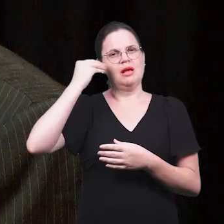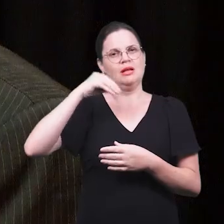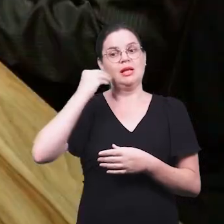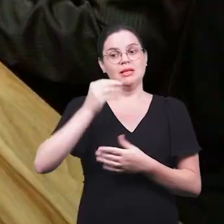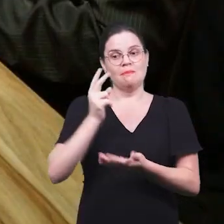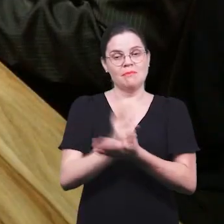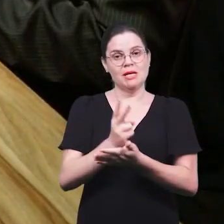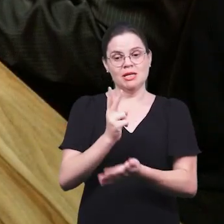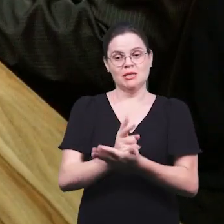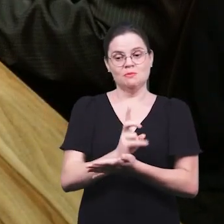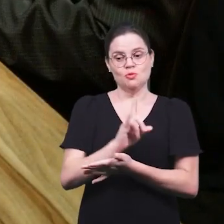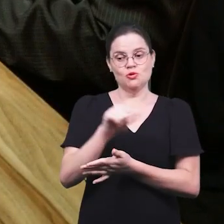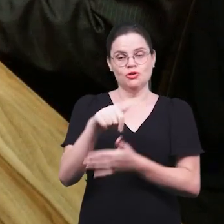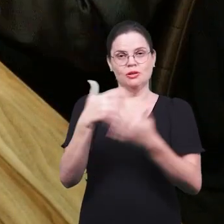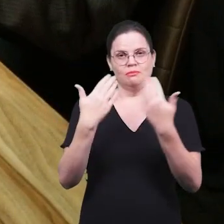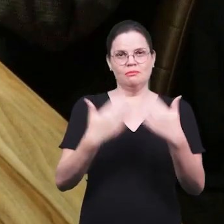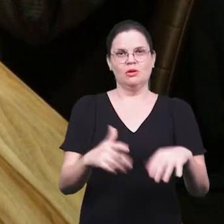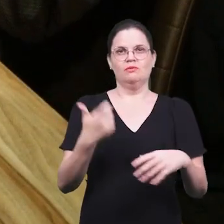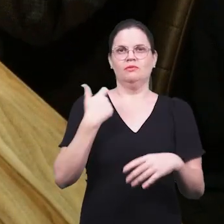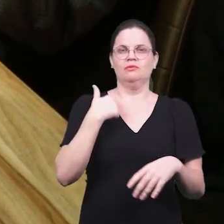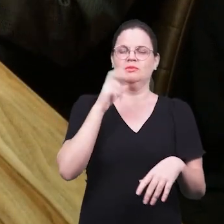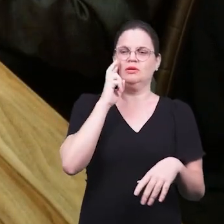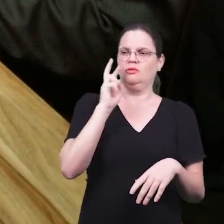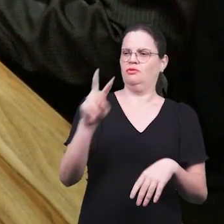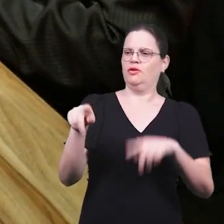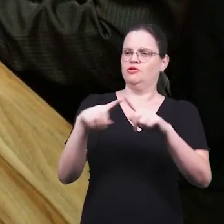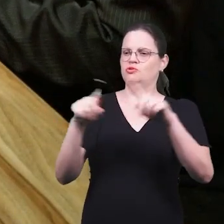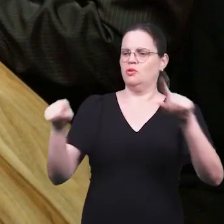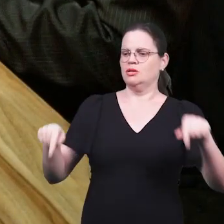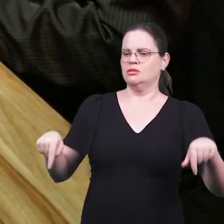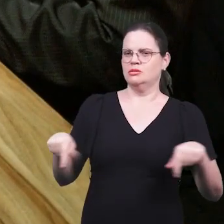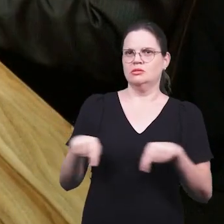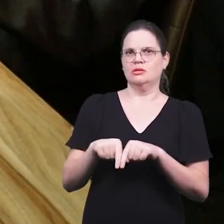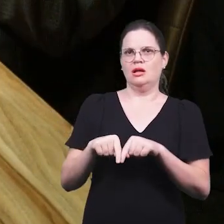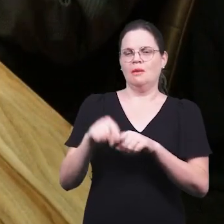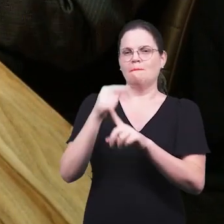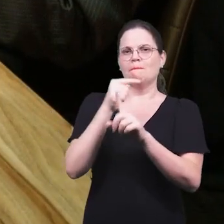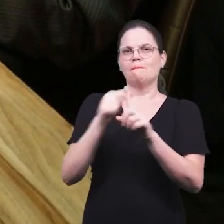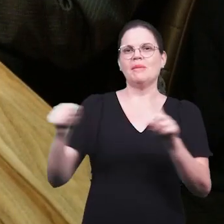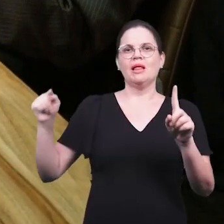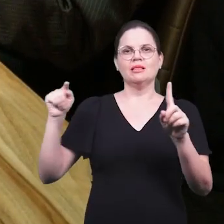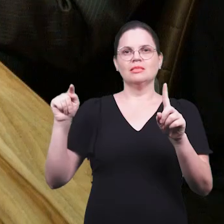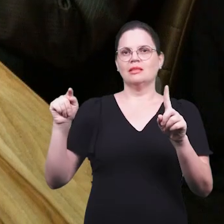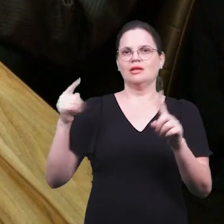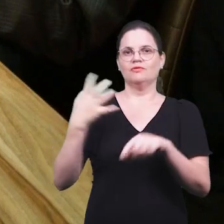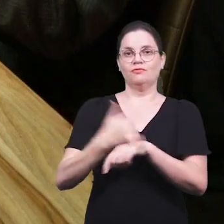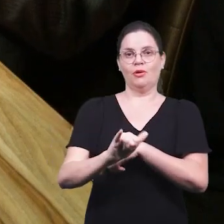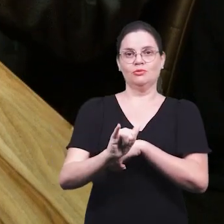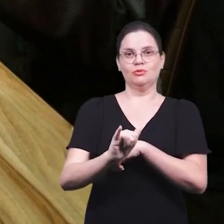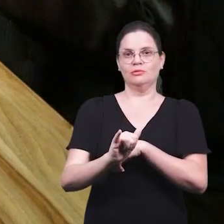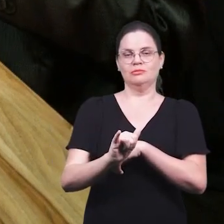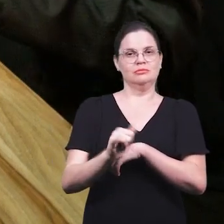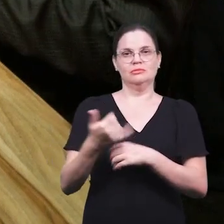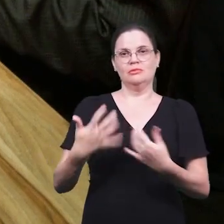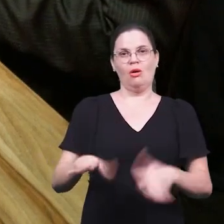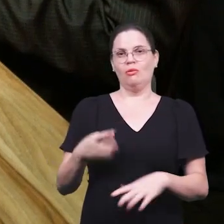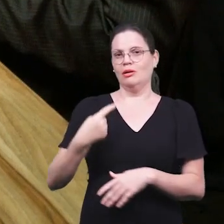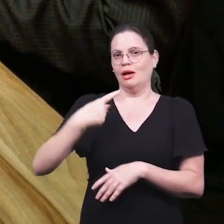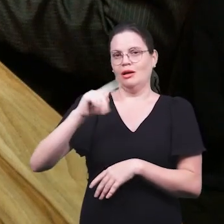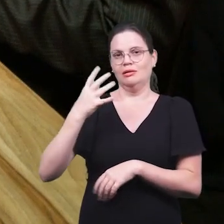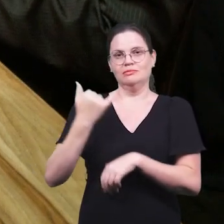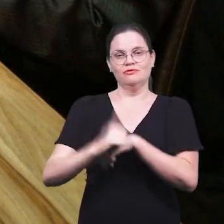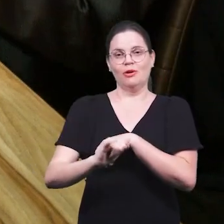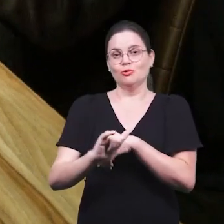vaga... A famosa concorrência, né? Mas o Senhor começou a dar experiências nesse sentido. No dia da prova, quando eu olho ali para a